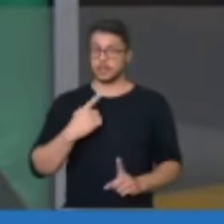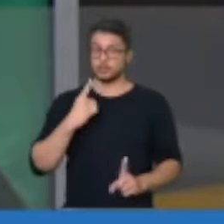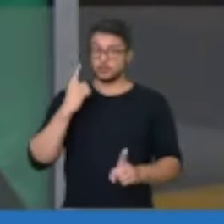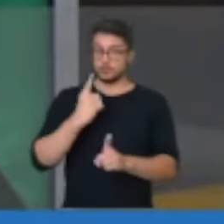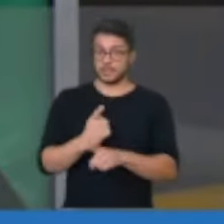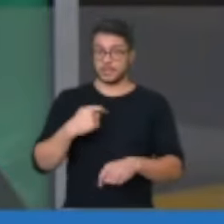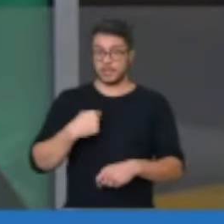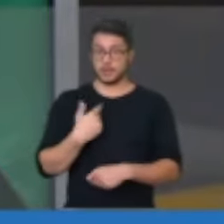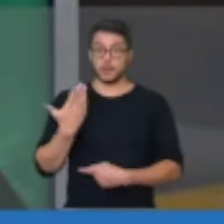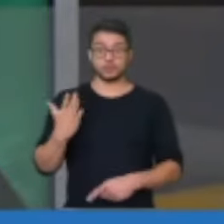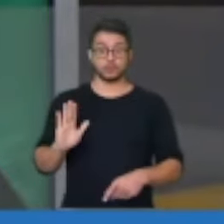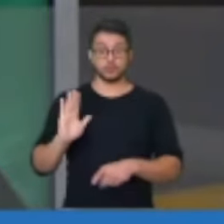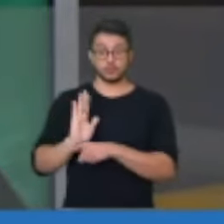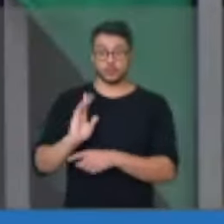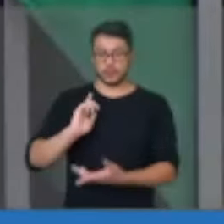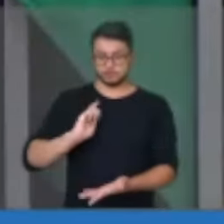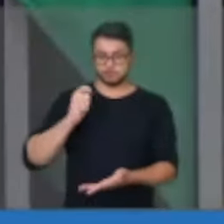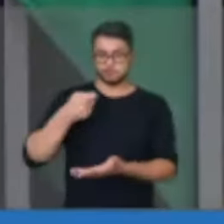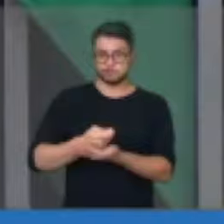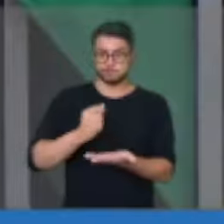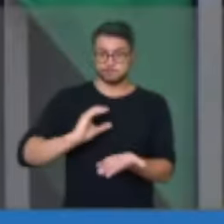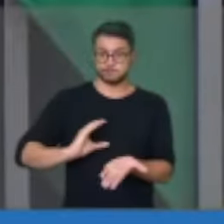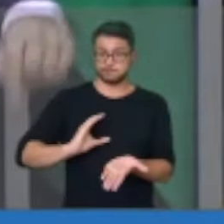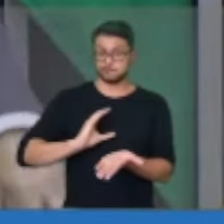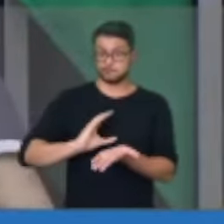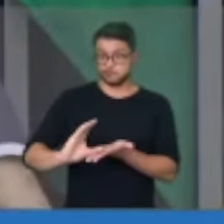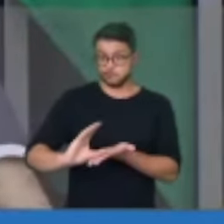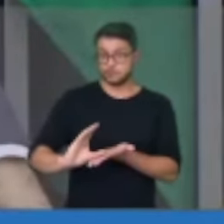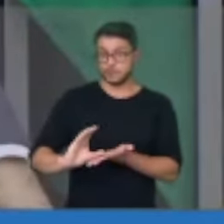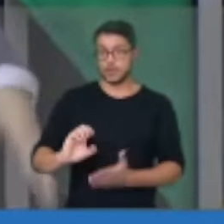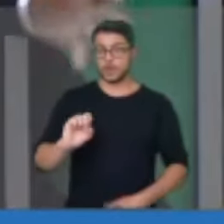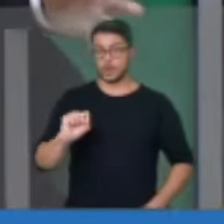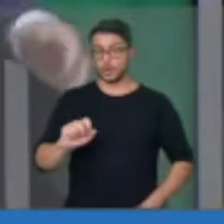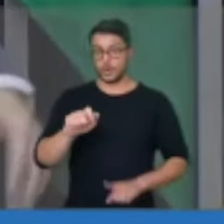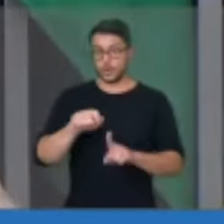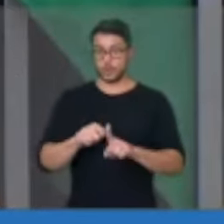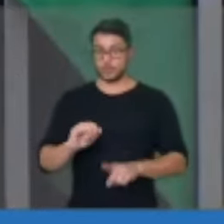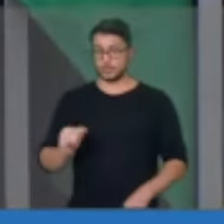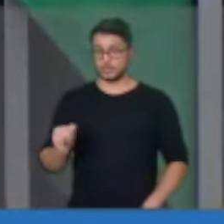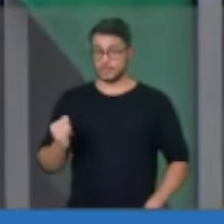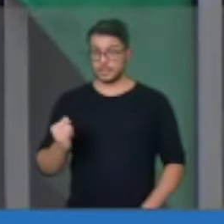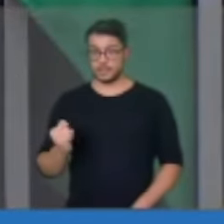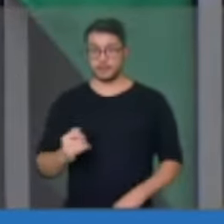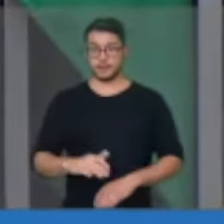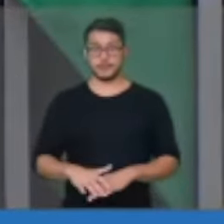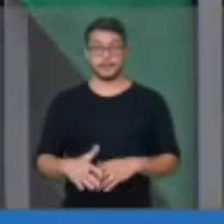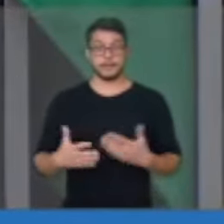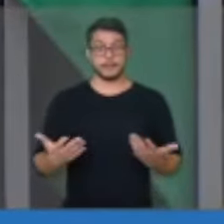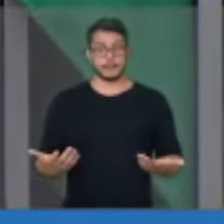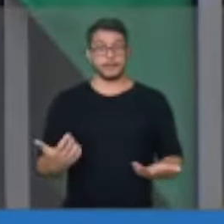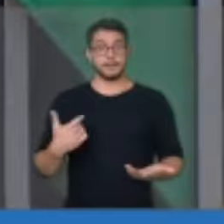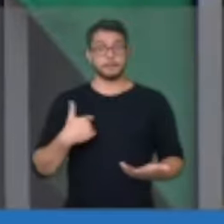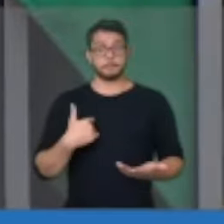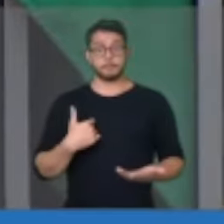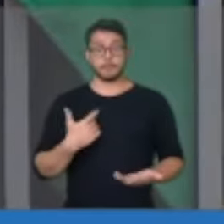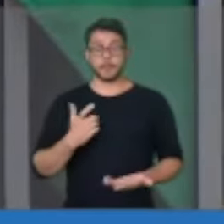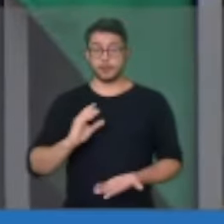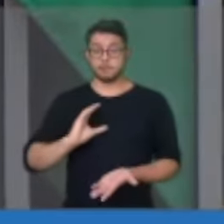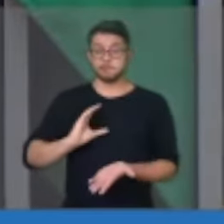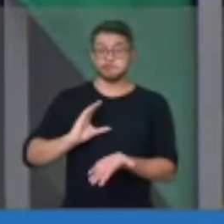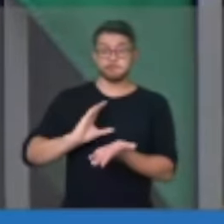de janeiro da forma Crediário Casas Bahia. Aparentemente eu financei o 8 de janeiro, caros